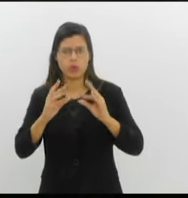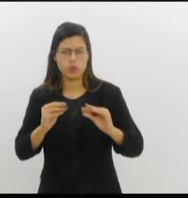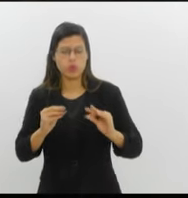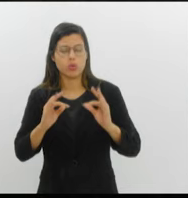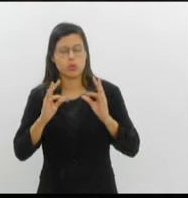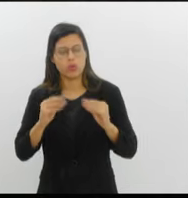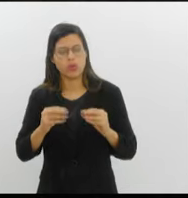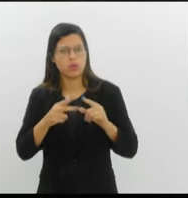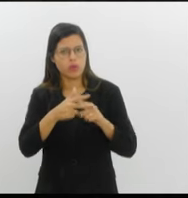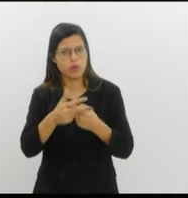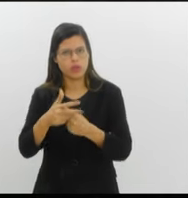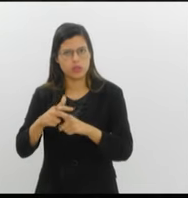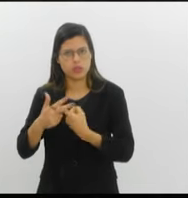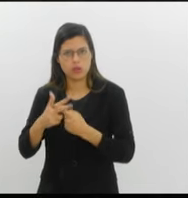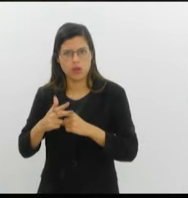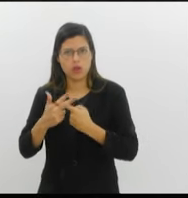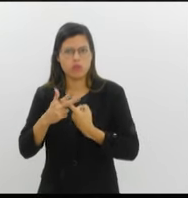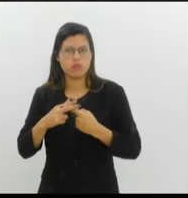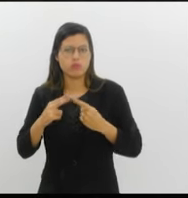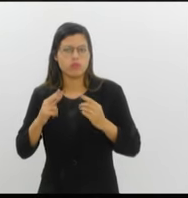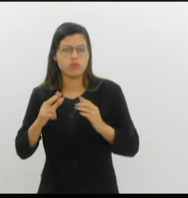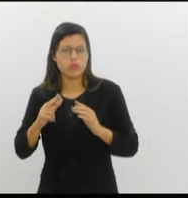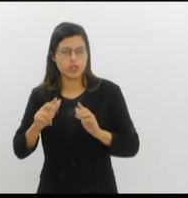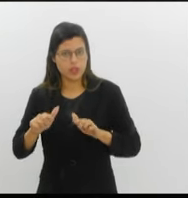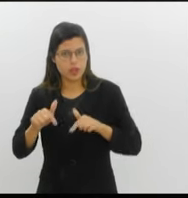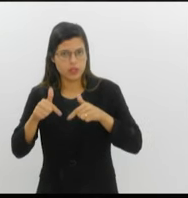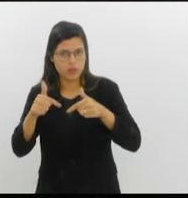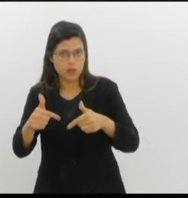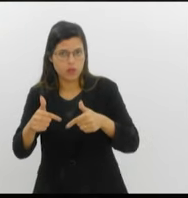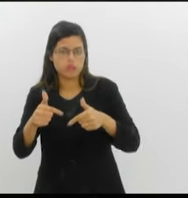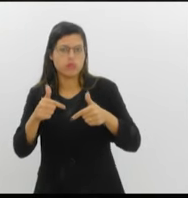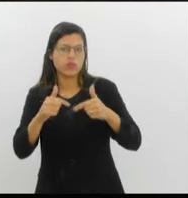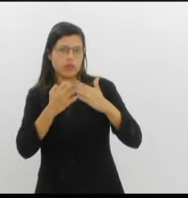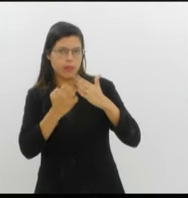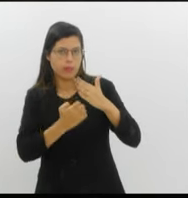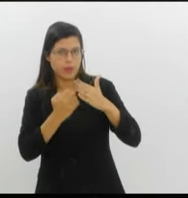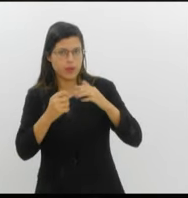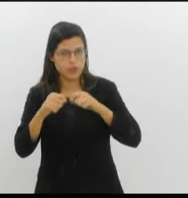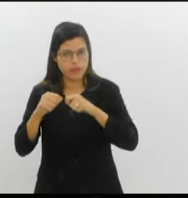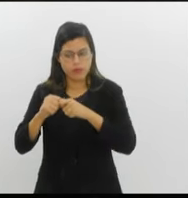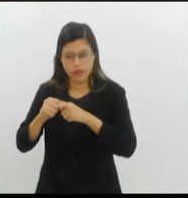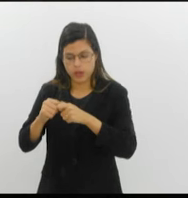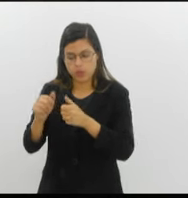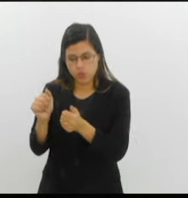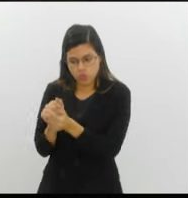conduta que a supervia fez com o Poder Executivo não honrou.